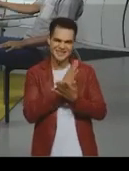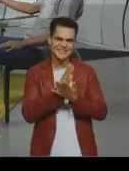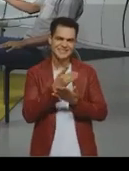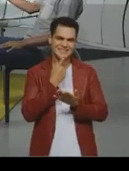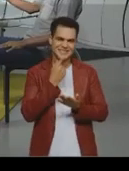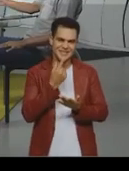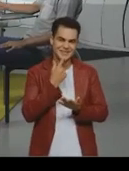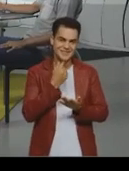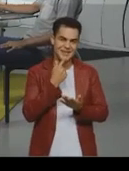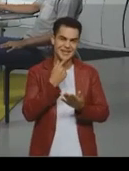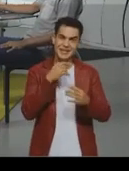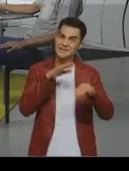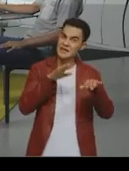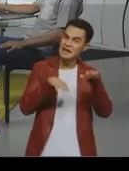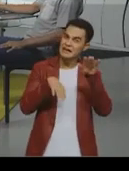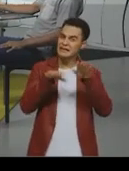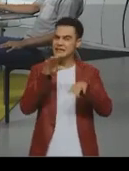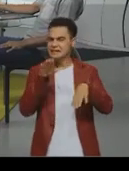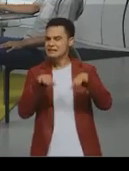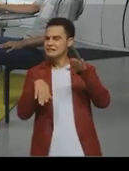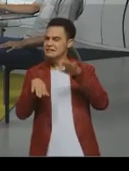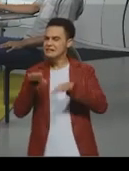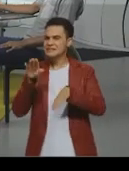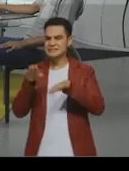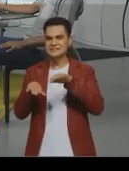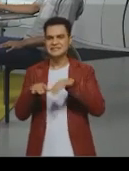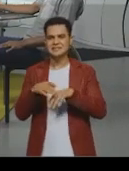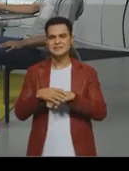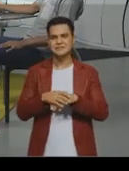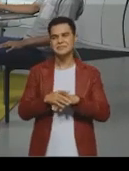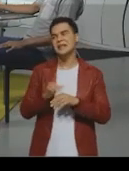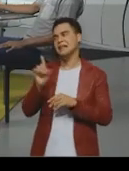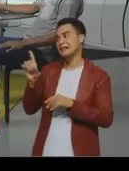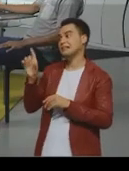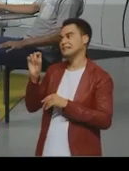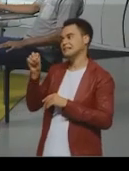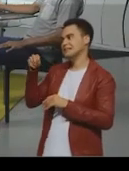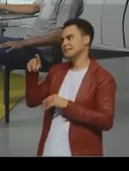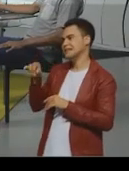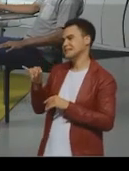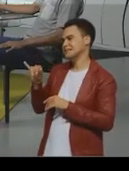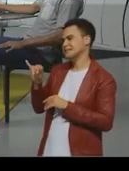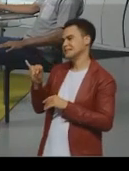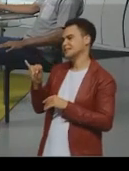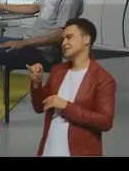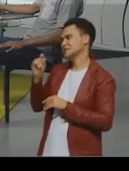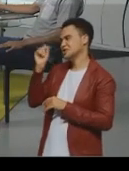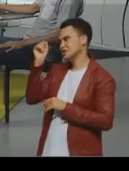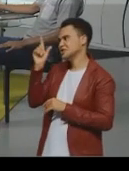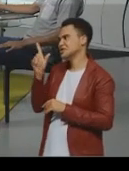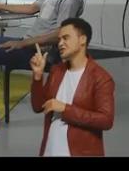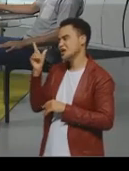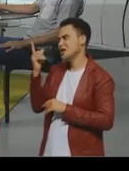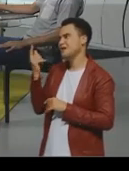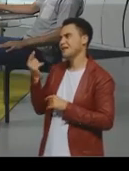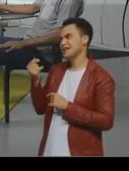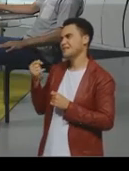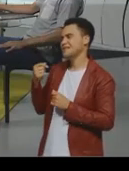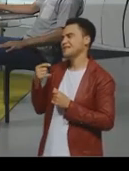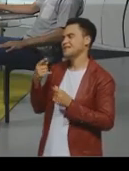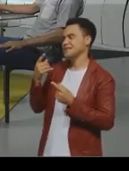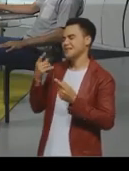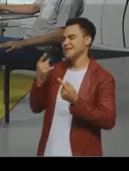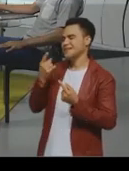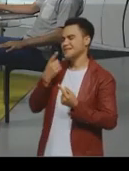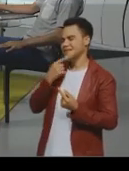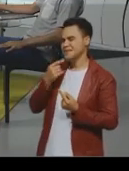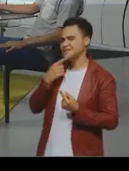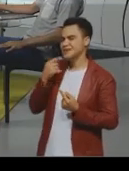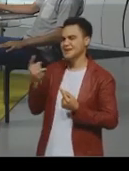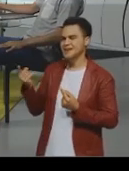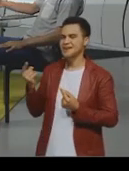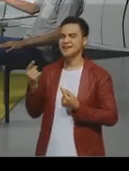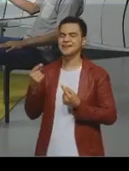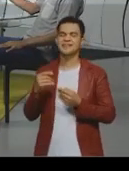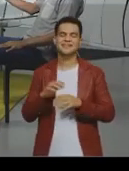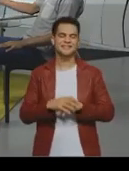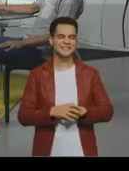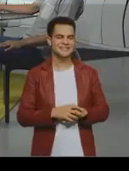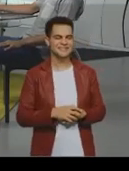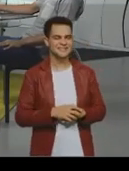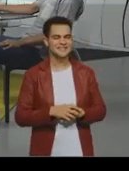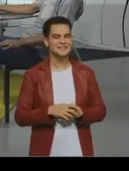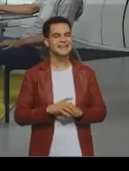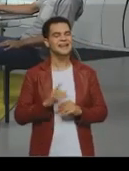Ou vermelho. Existem variações de cores. Existe variação. Dani, tadinha, se ela ficar no sol lá, ela vai voltar vermelhinha, igual curtida, camarão. Tá? Igual camarão.